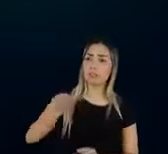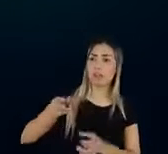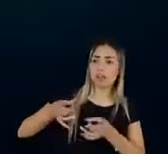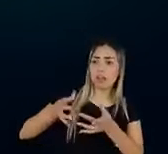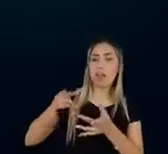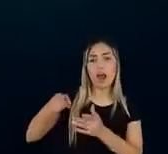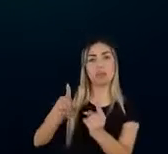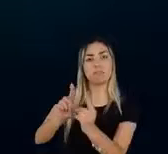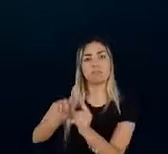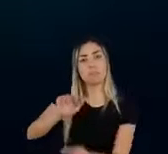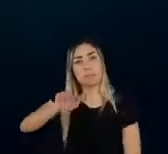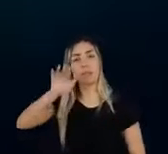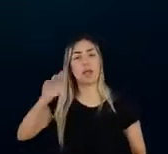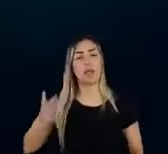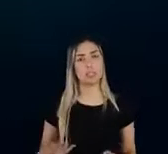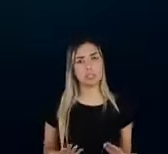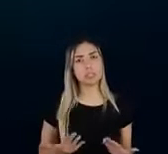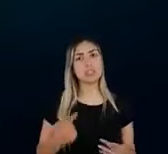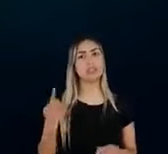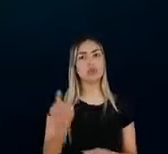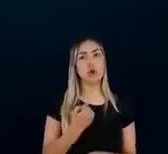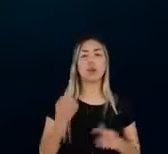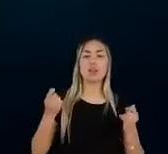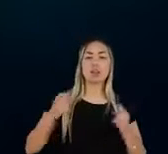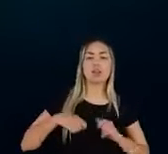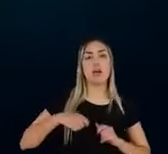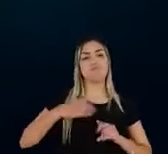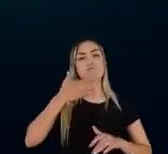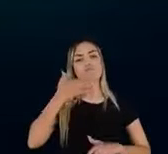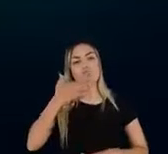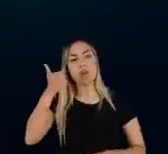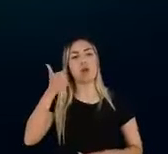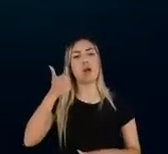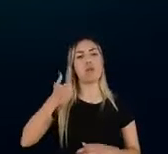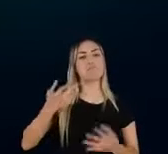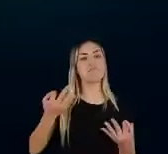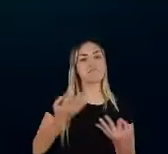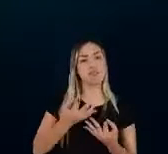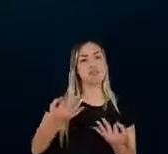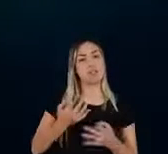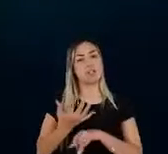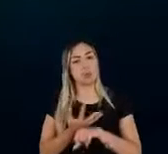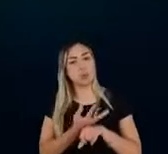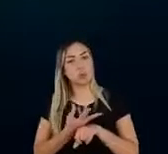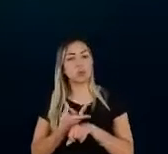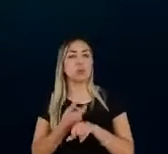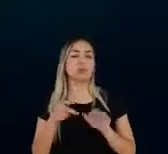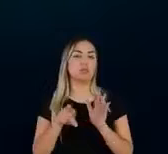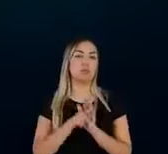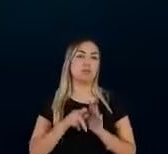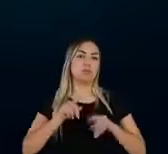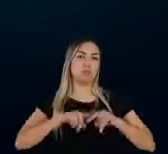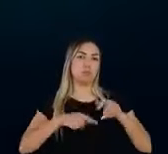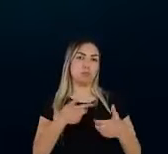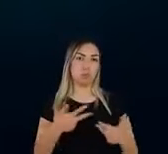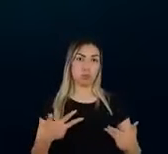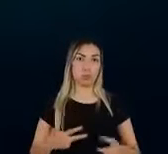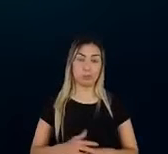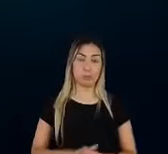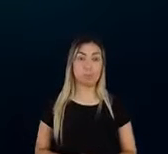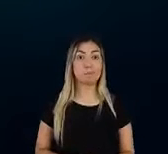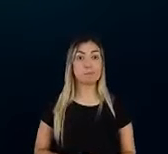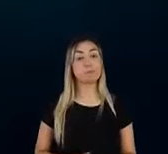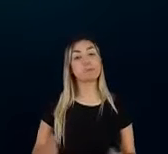gente ir né para que a gente consiga melhorar seja eficiência experiência do nosso produto tá bom E aqui